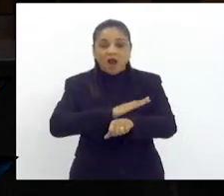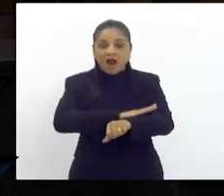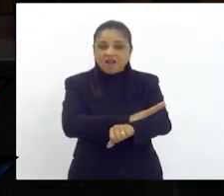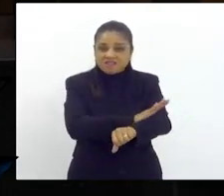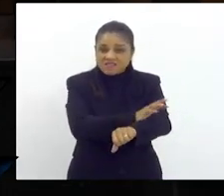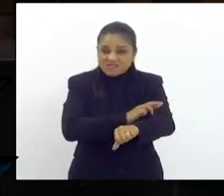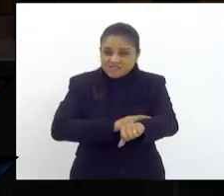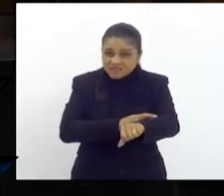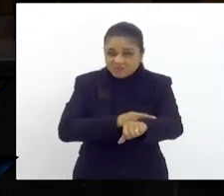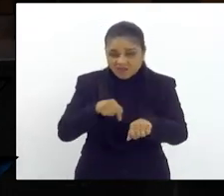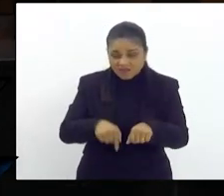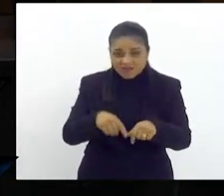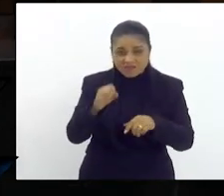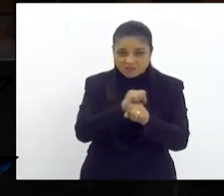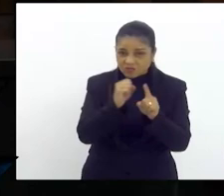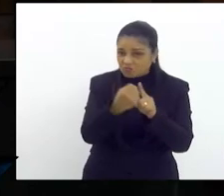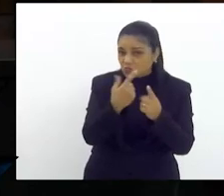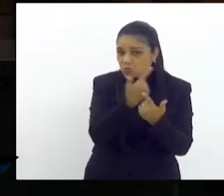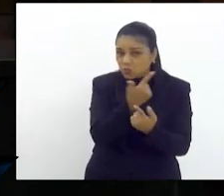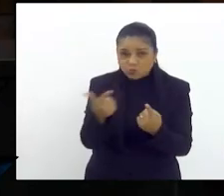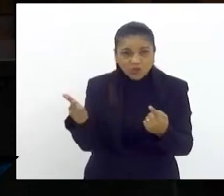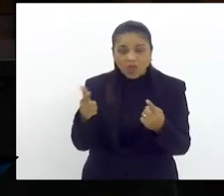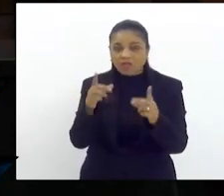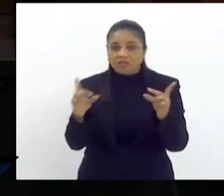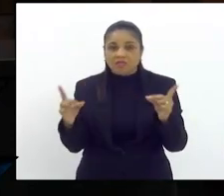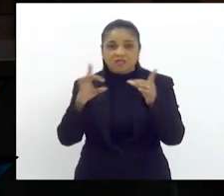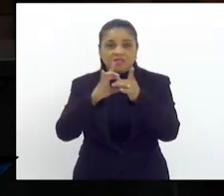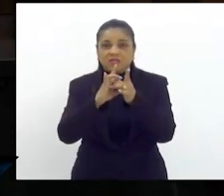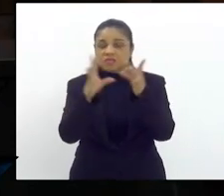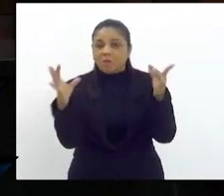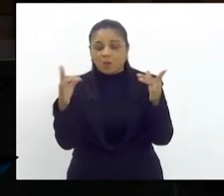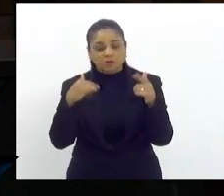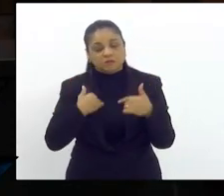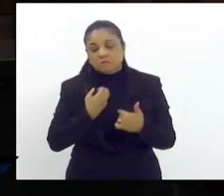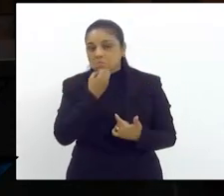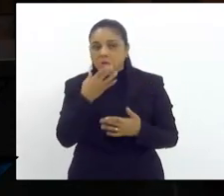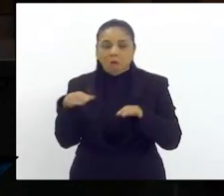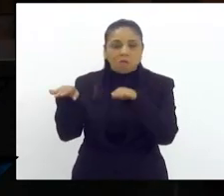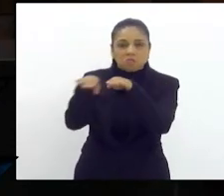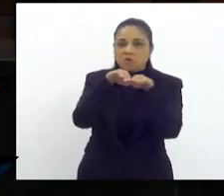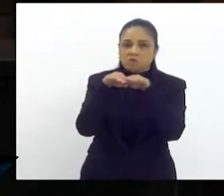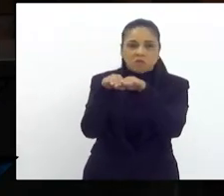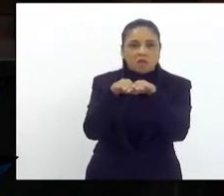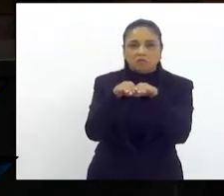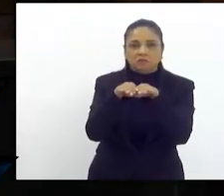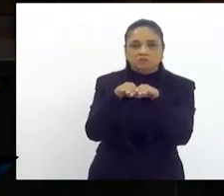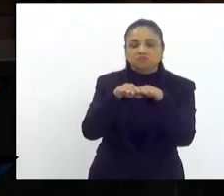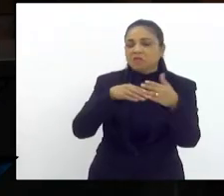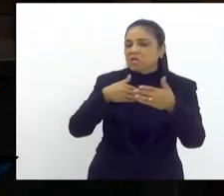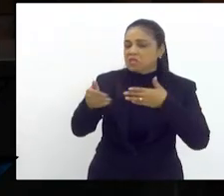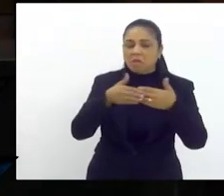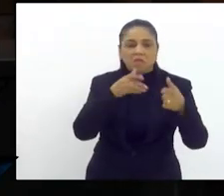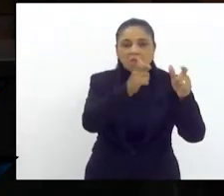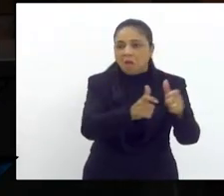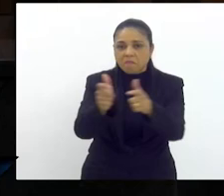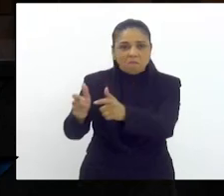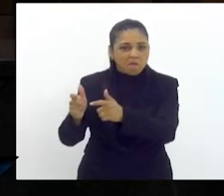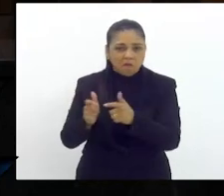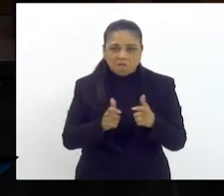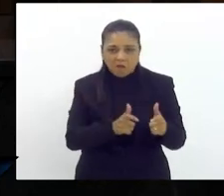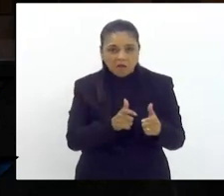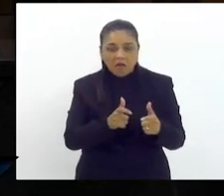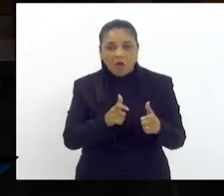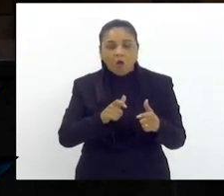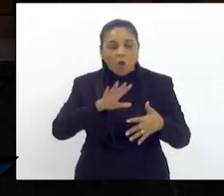há democracia não há Bem Viver para todos e todas independente do território e do